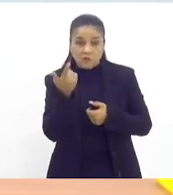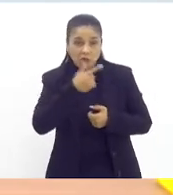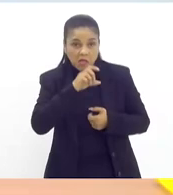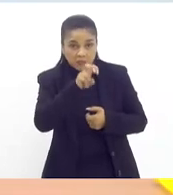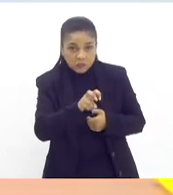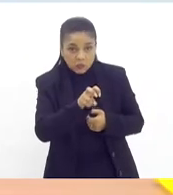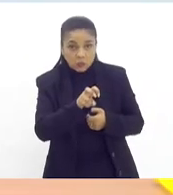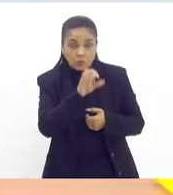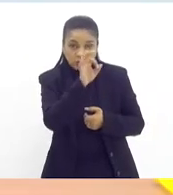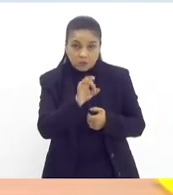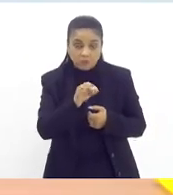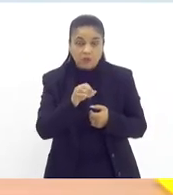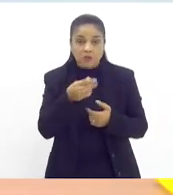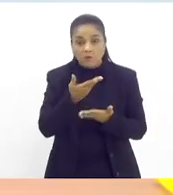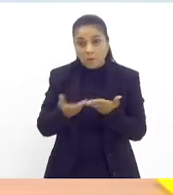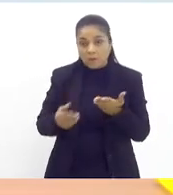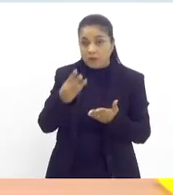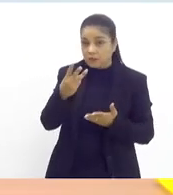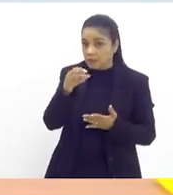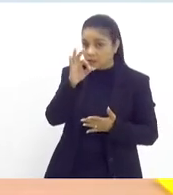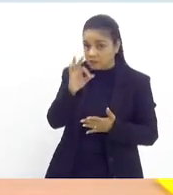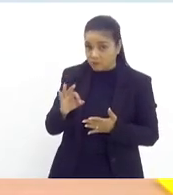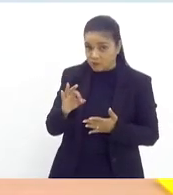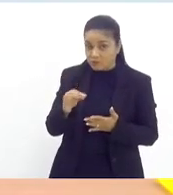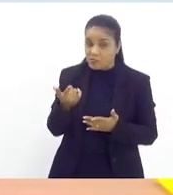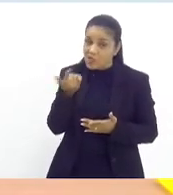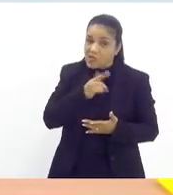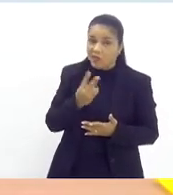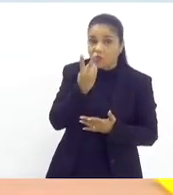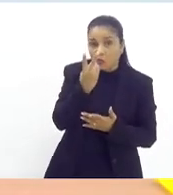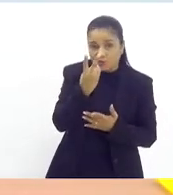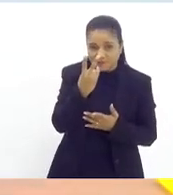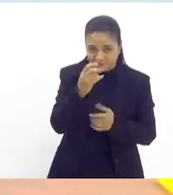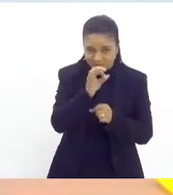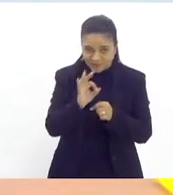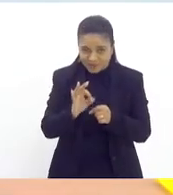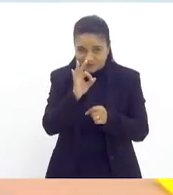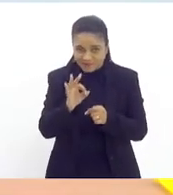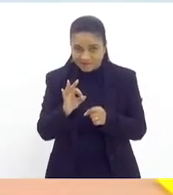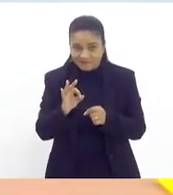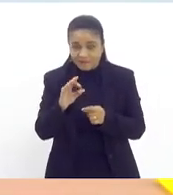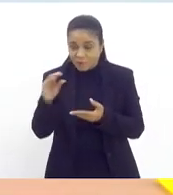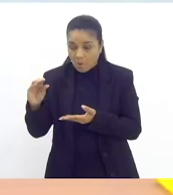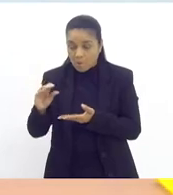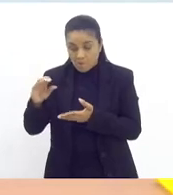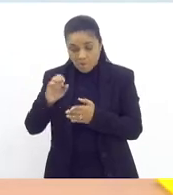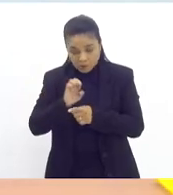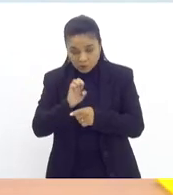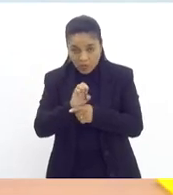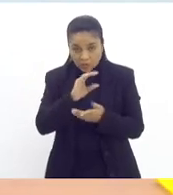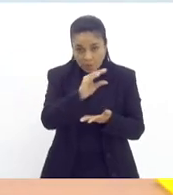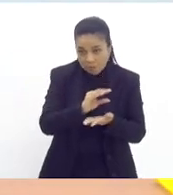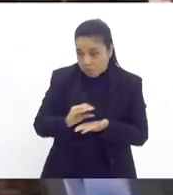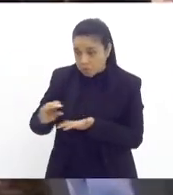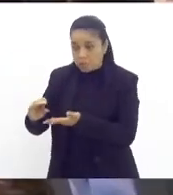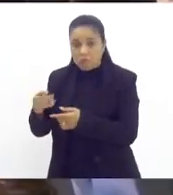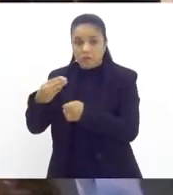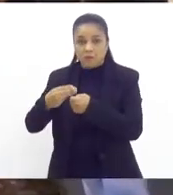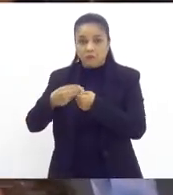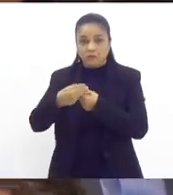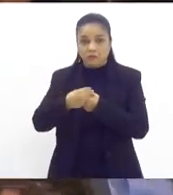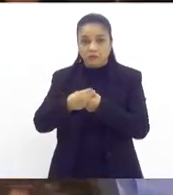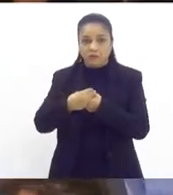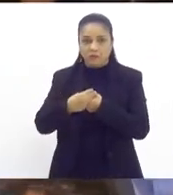perder 2%, vão perder 3% aqui, vão ganhar liquidamente 2%. Eu vou tirar dinheiro dos estados e passar dinheiro para os municípios, porque mudou o